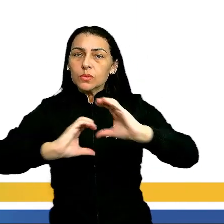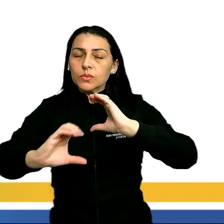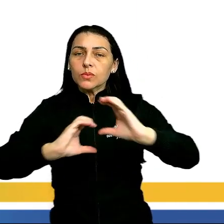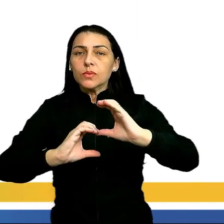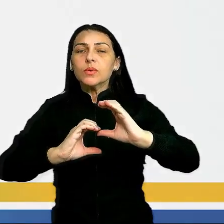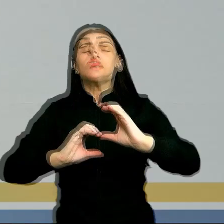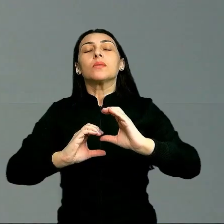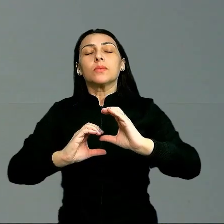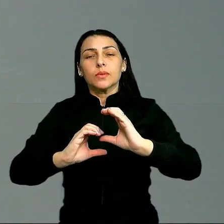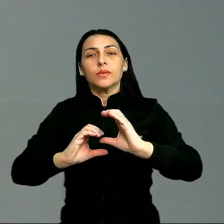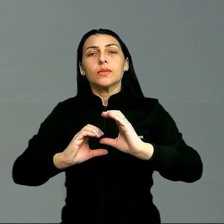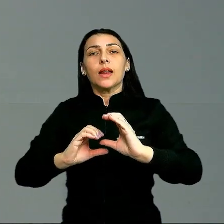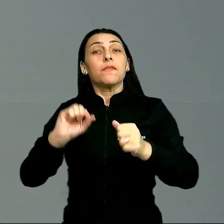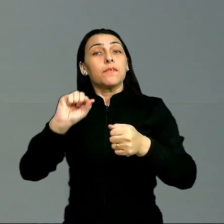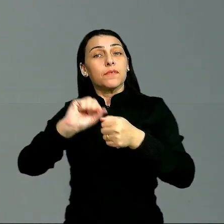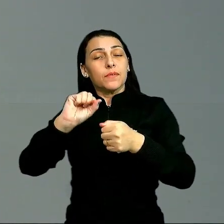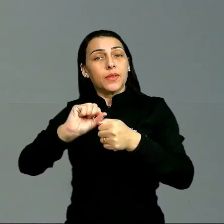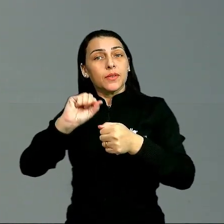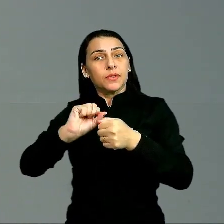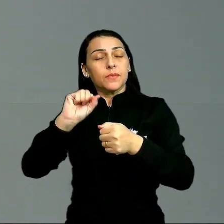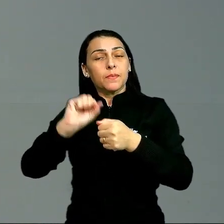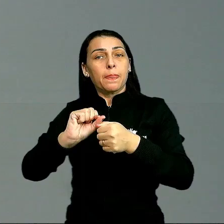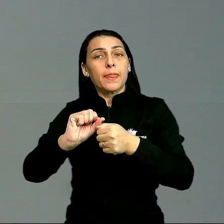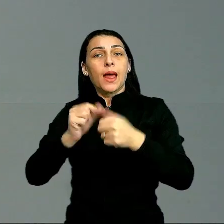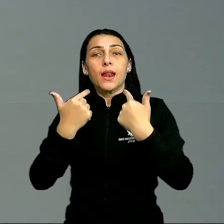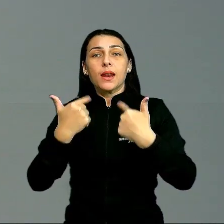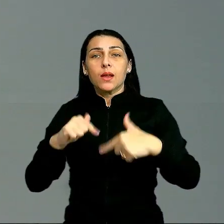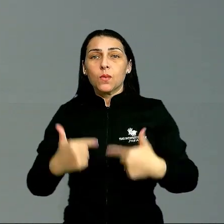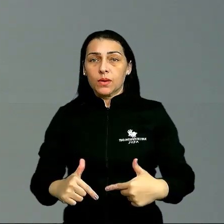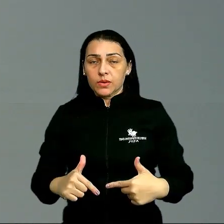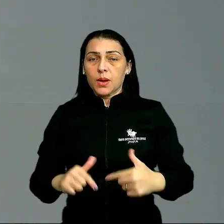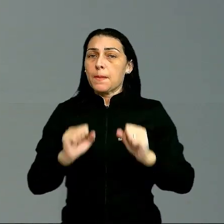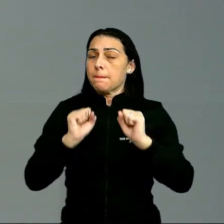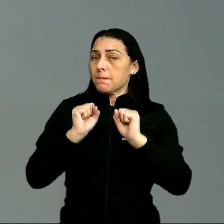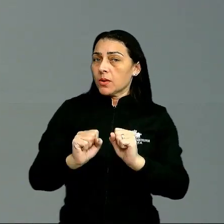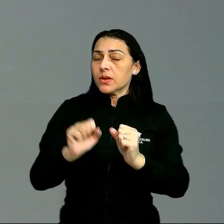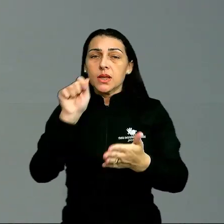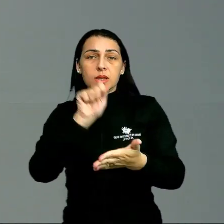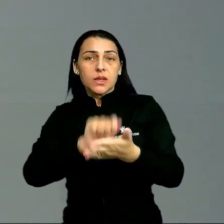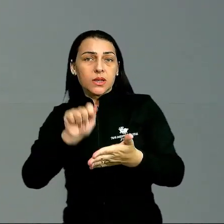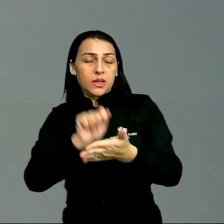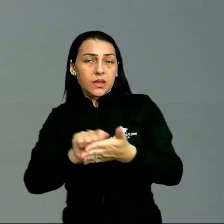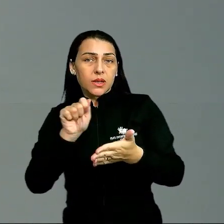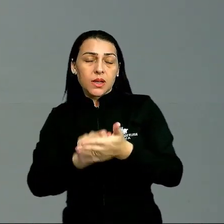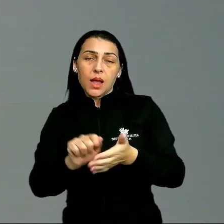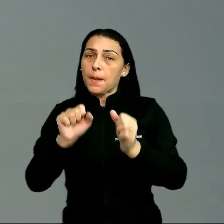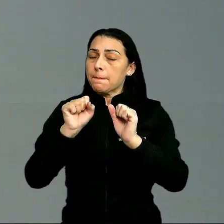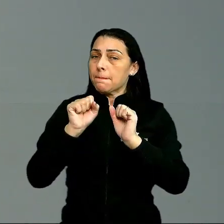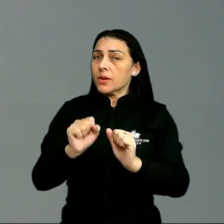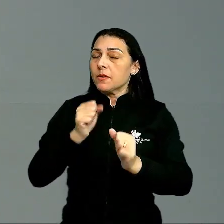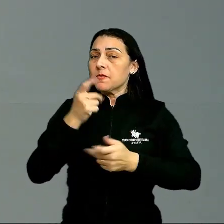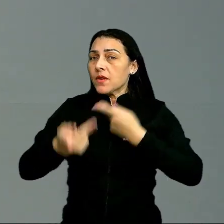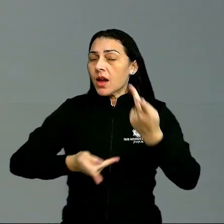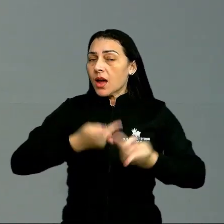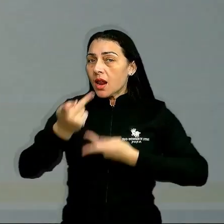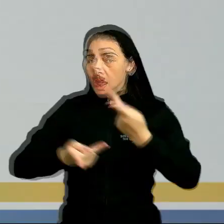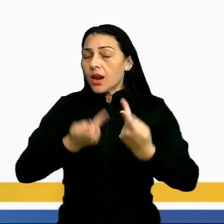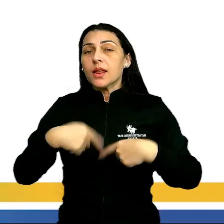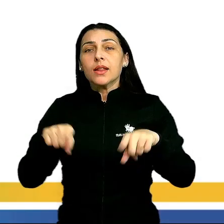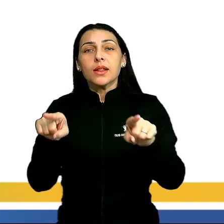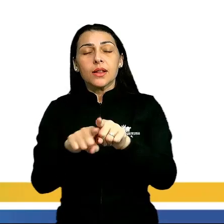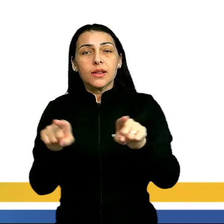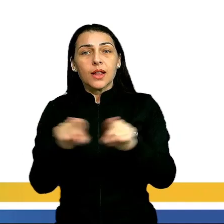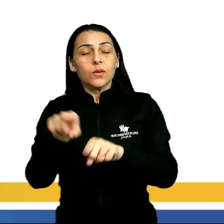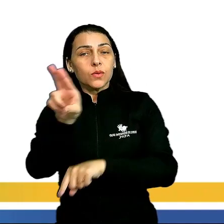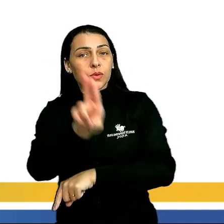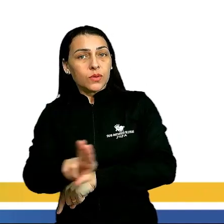a comunicação ela é feita através da linguagem. Ela pode ser escrita, ela pode ser falada e ela pode